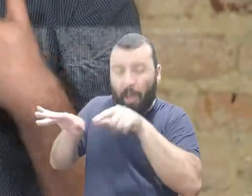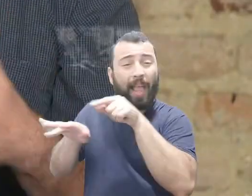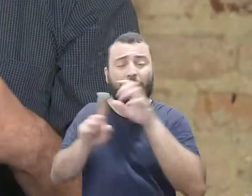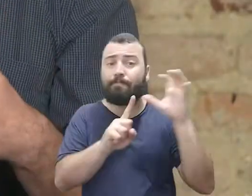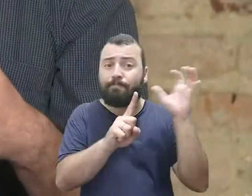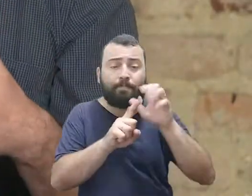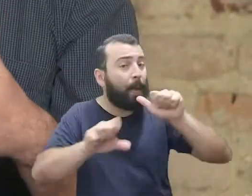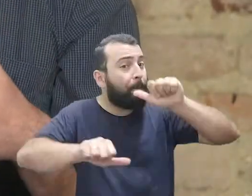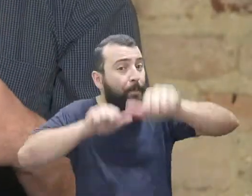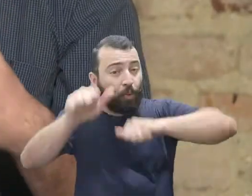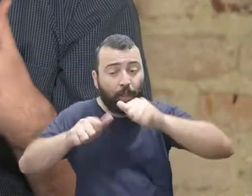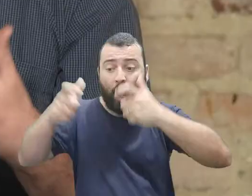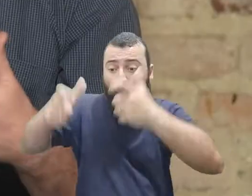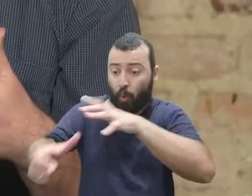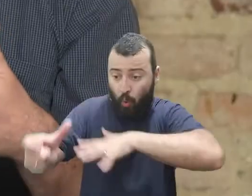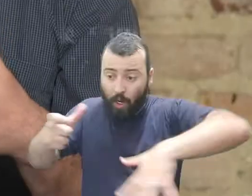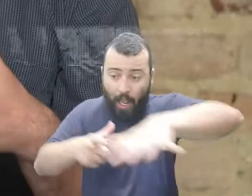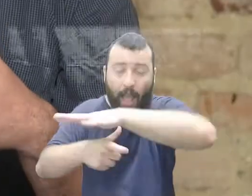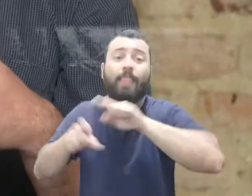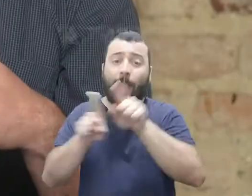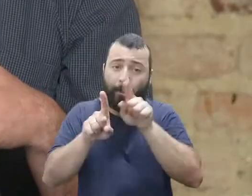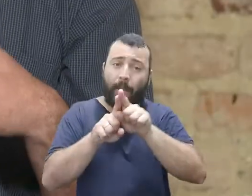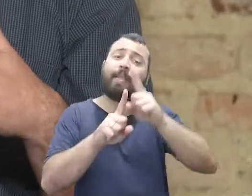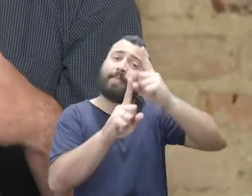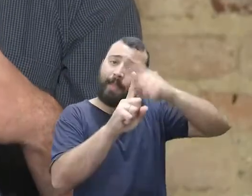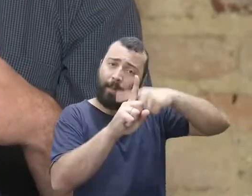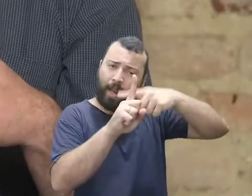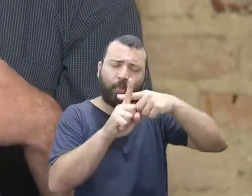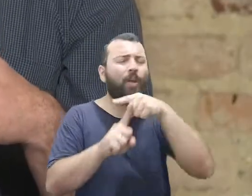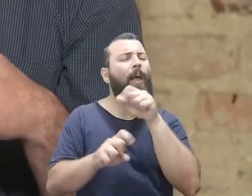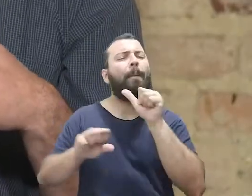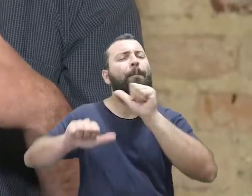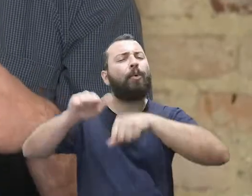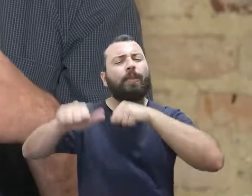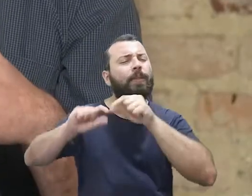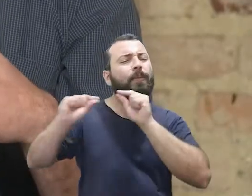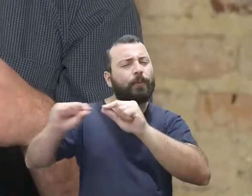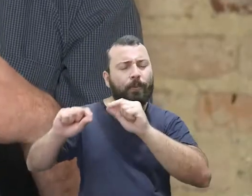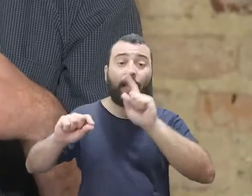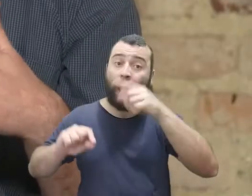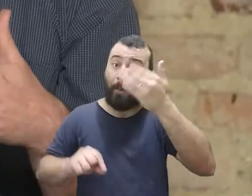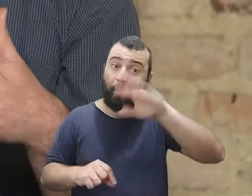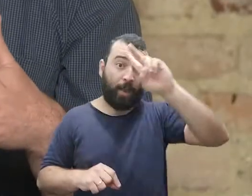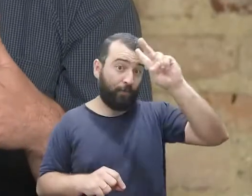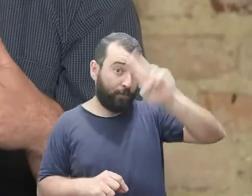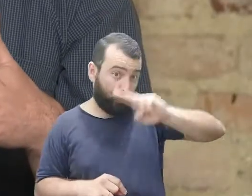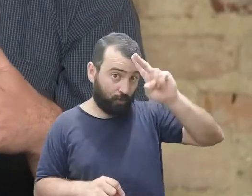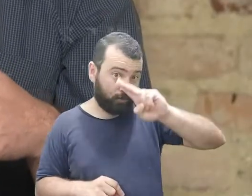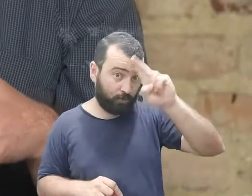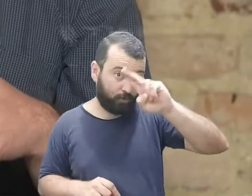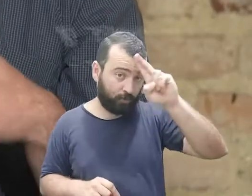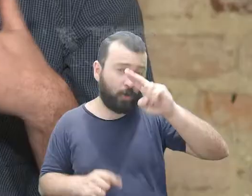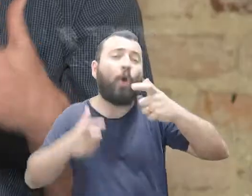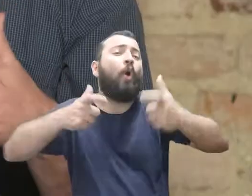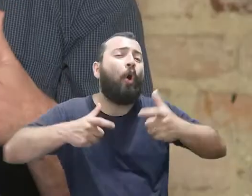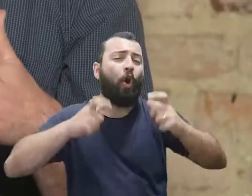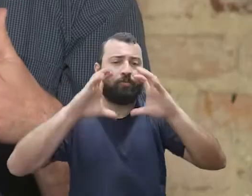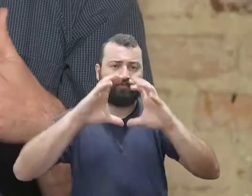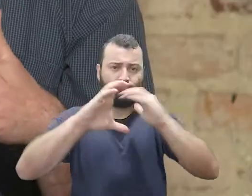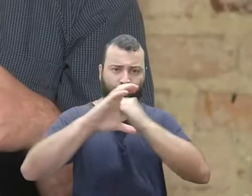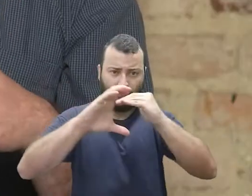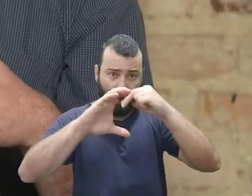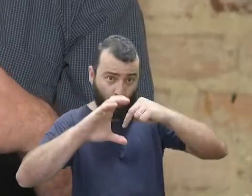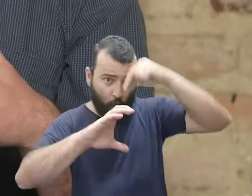mudanças profundas do ambiente e das temperaturas. Essas mudanças são particularmente mais acentuadas no